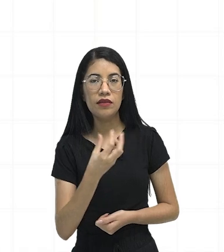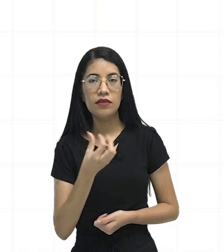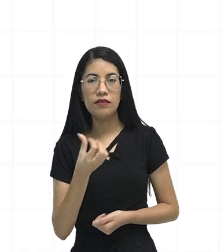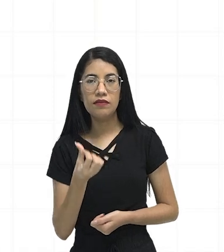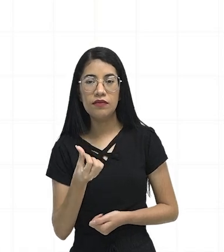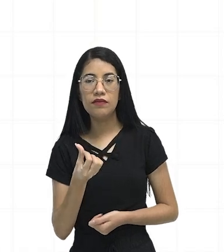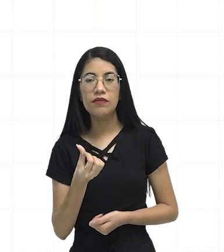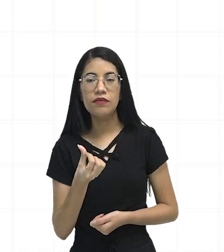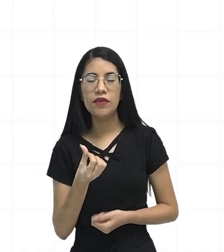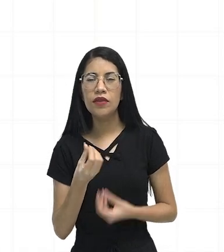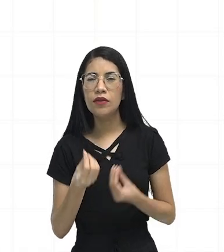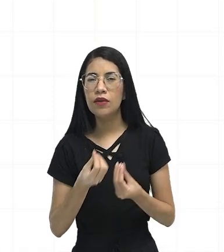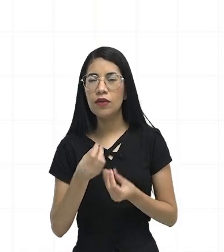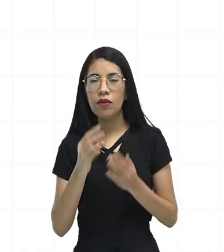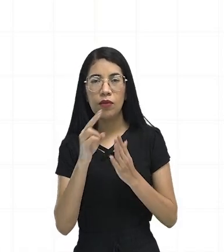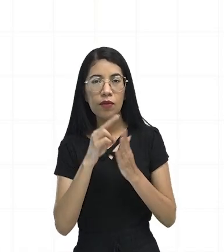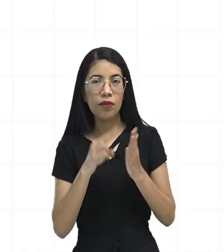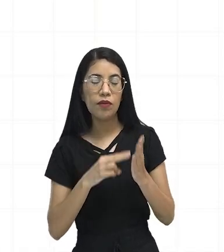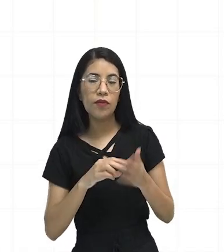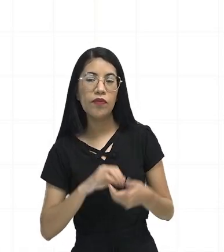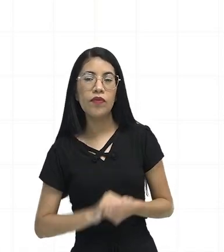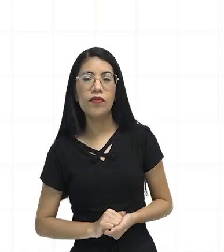5,36. Então eu vou ler